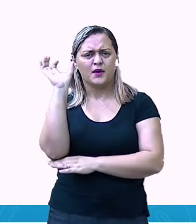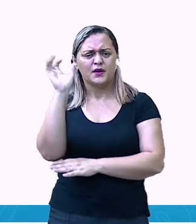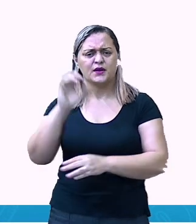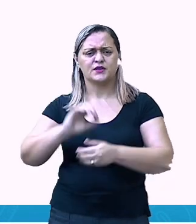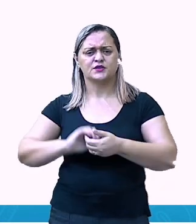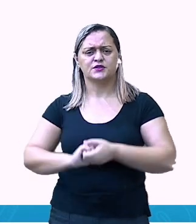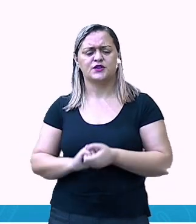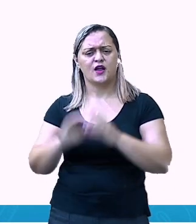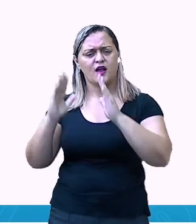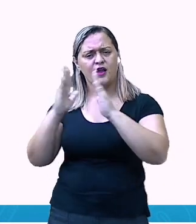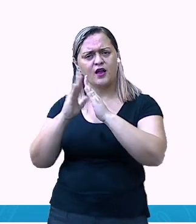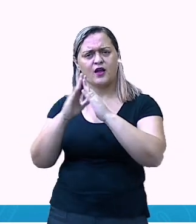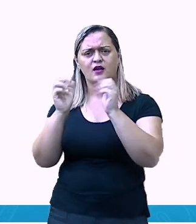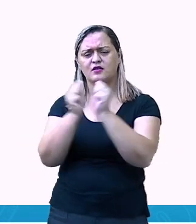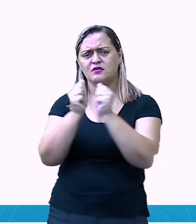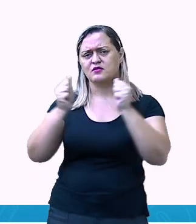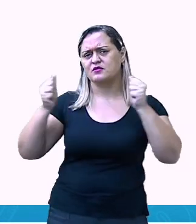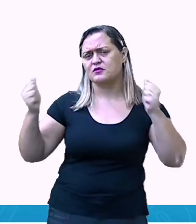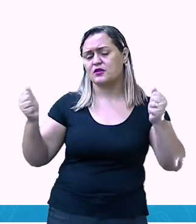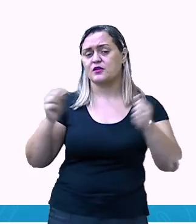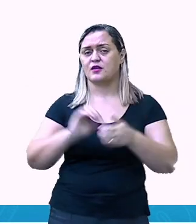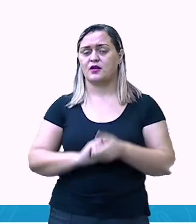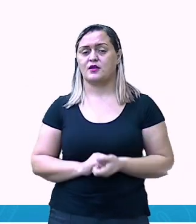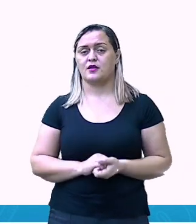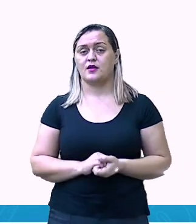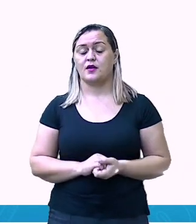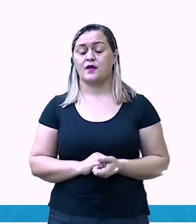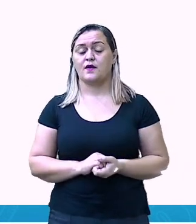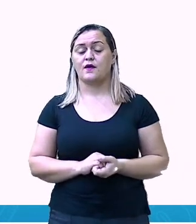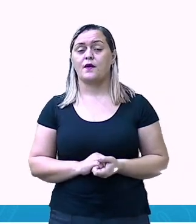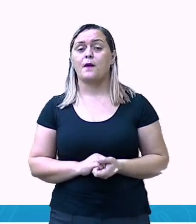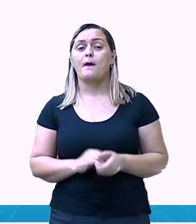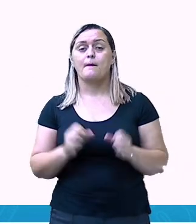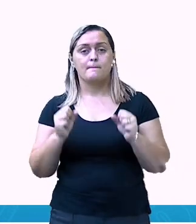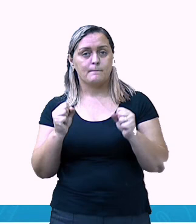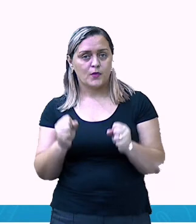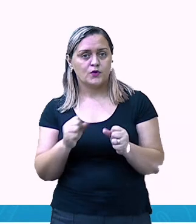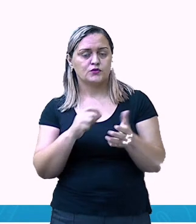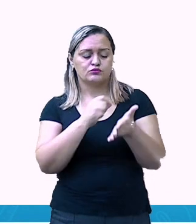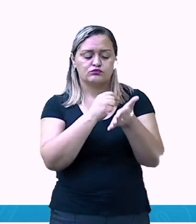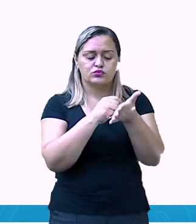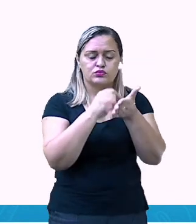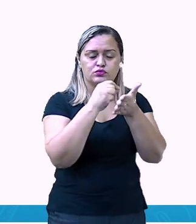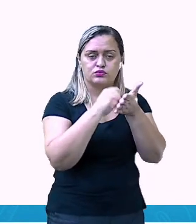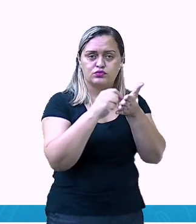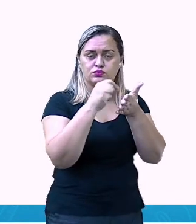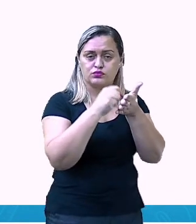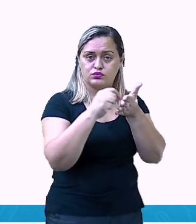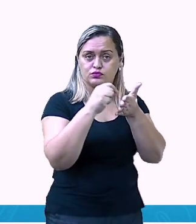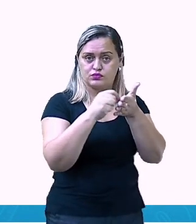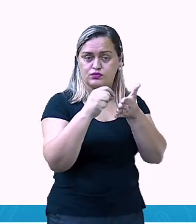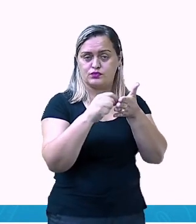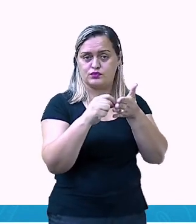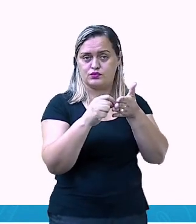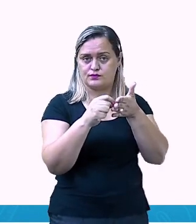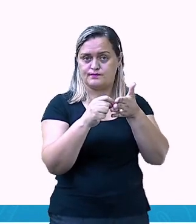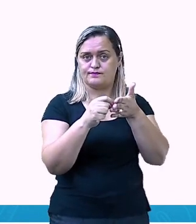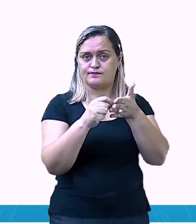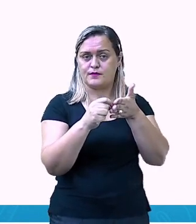e janela. Para quem já está escrevendo, já está fazendo, você vai escrever primeiro o